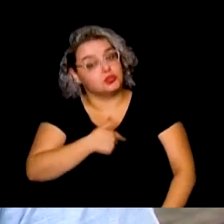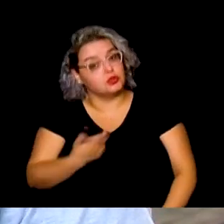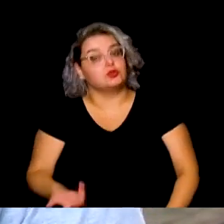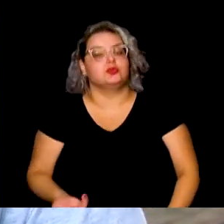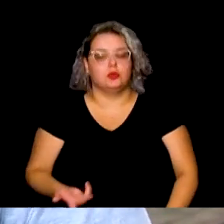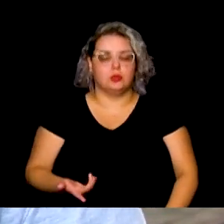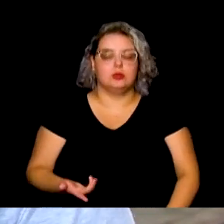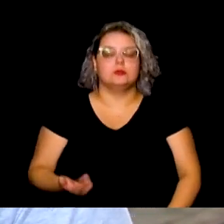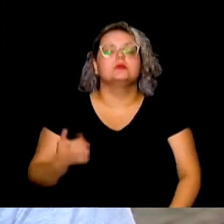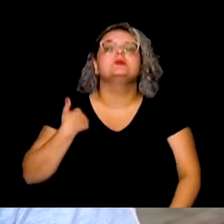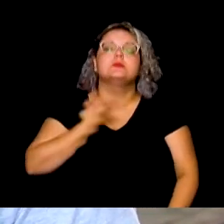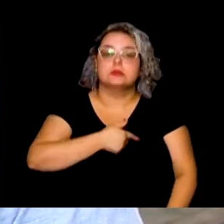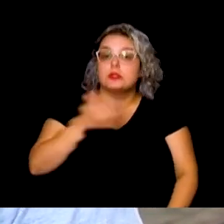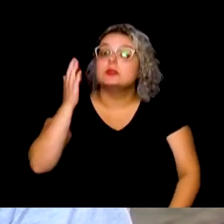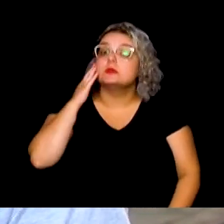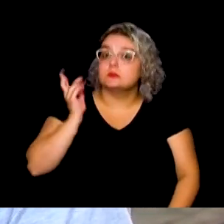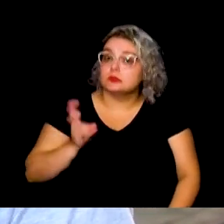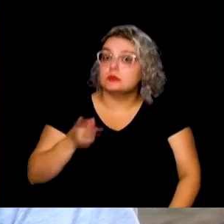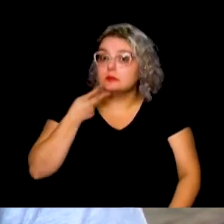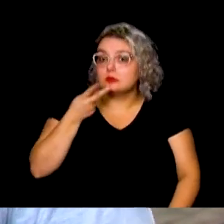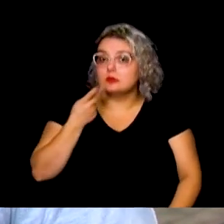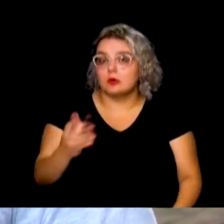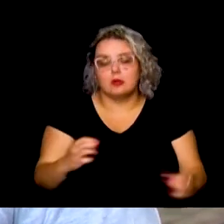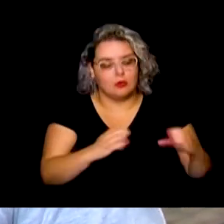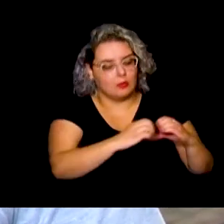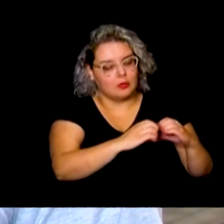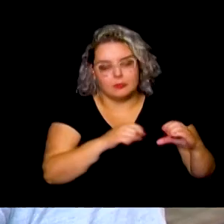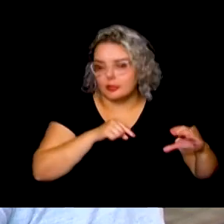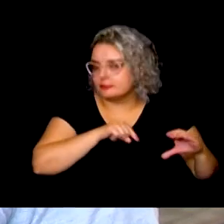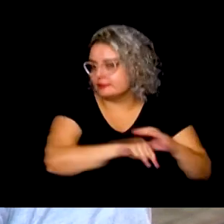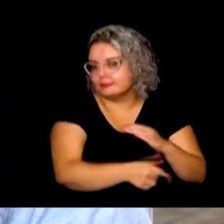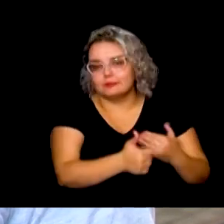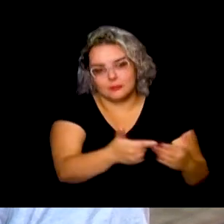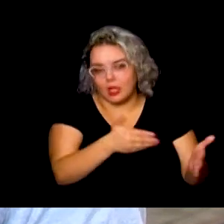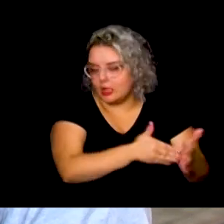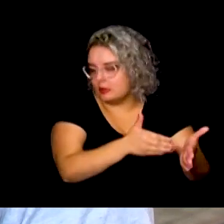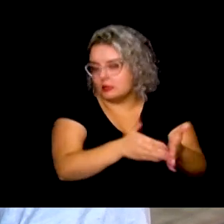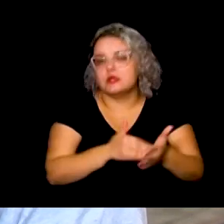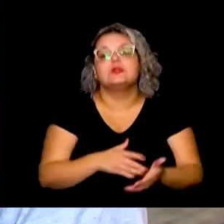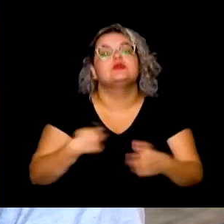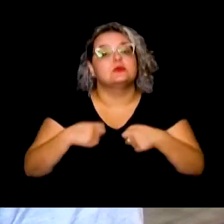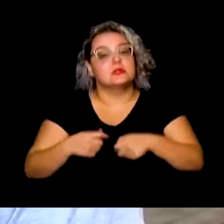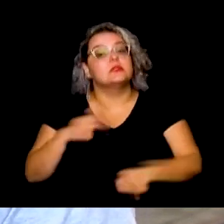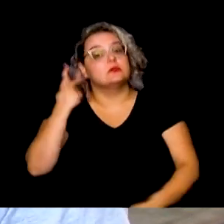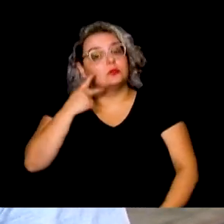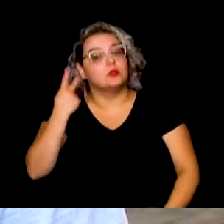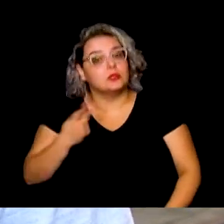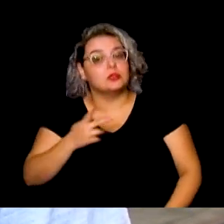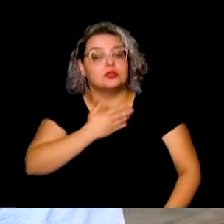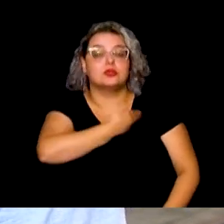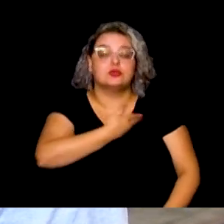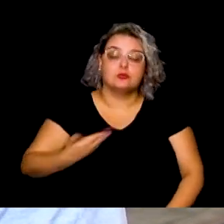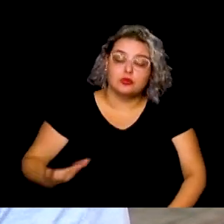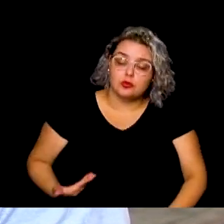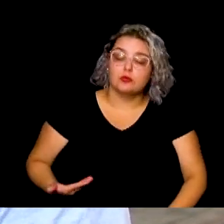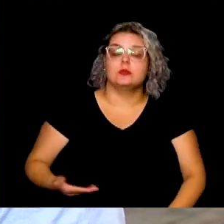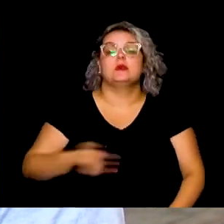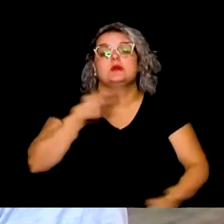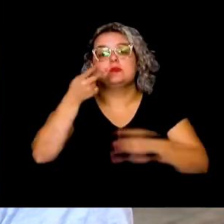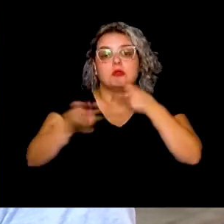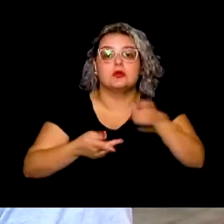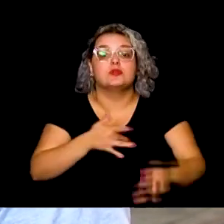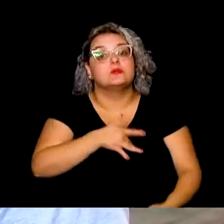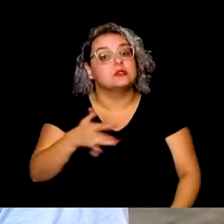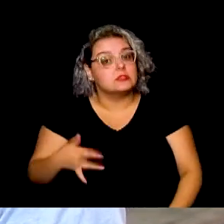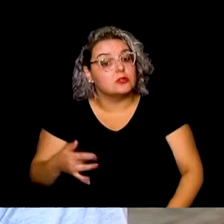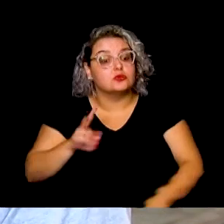que precisa da gente e a gente sabe que sempre fala o amor dele é incondicional a gente precisa ter políticas públicas que falem sobre a